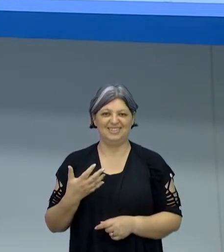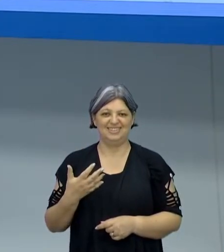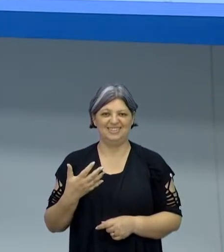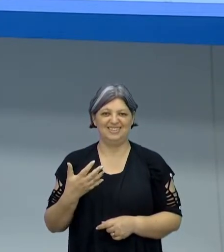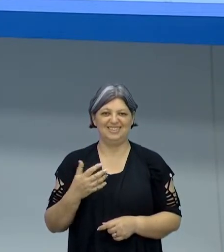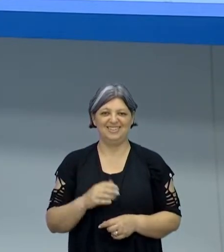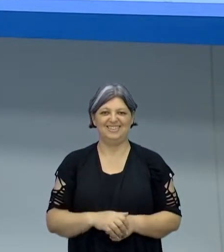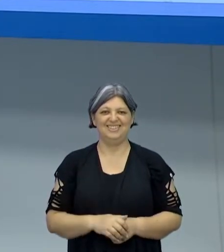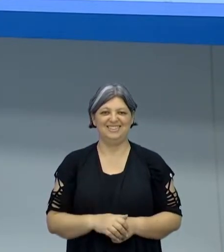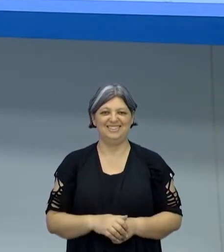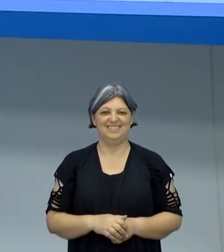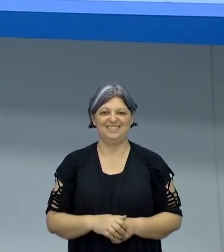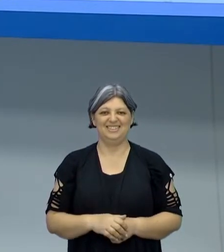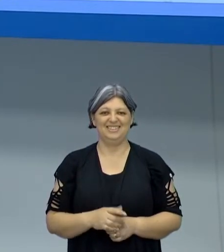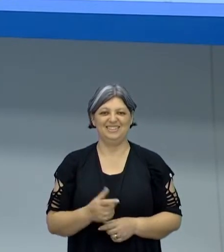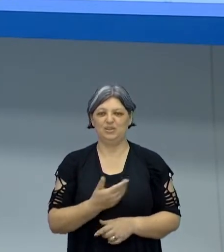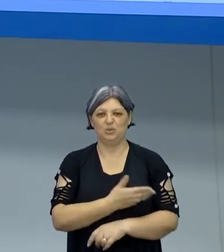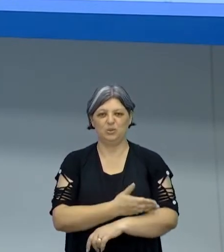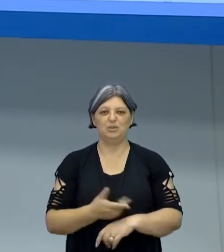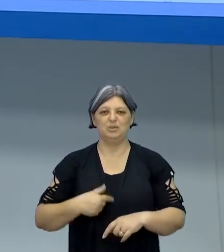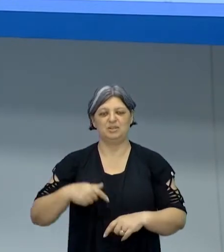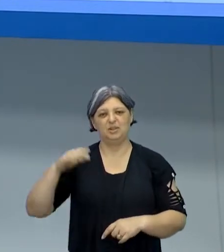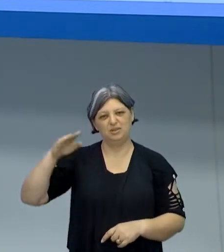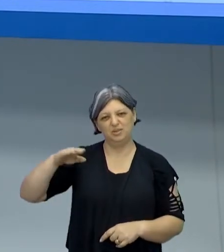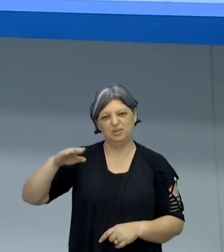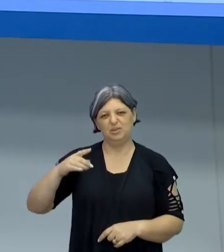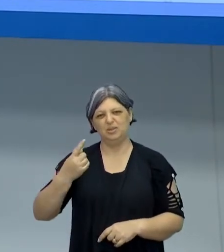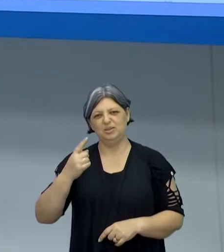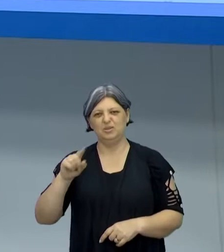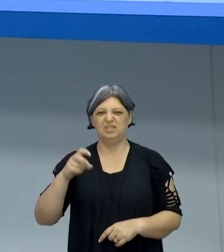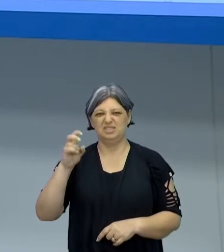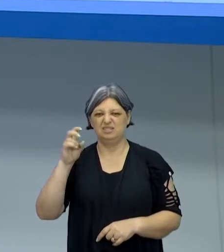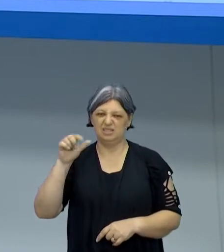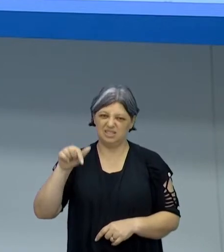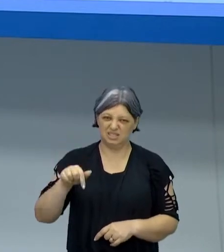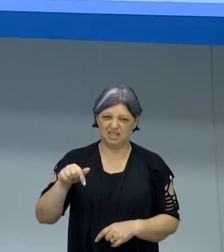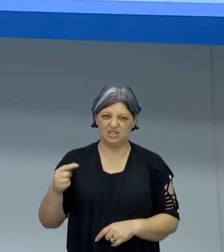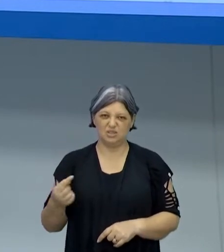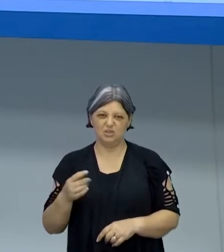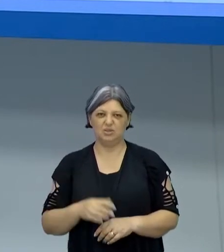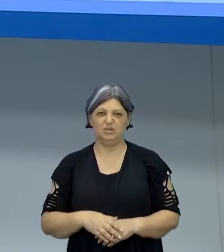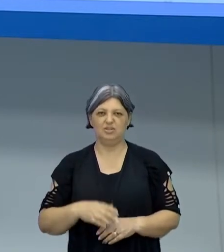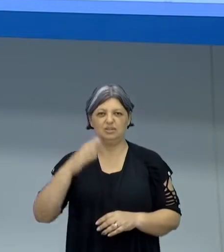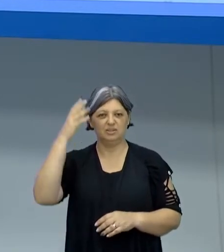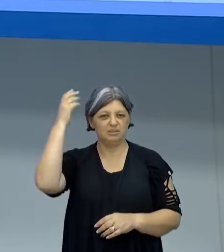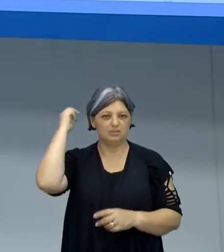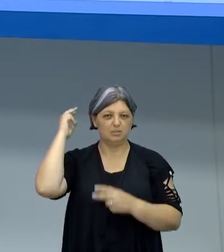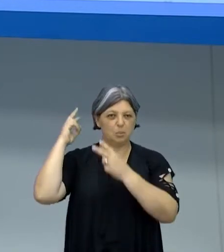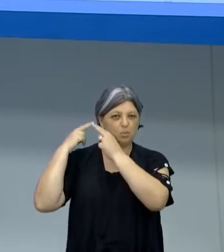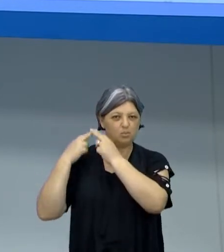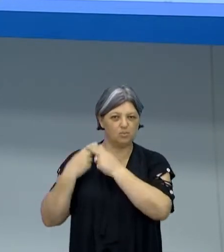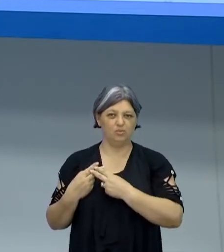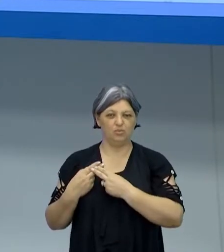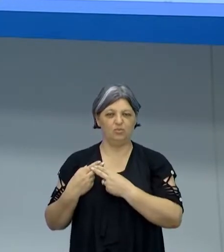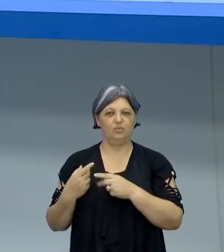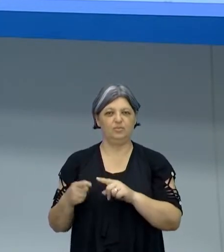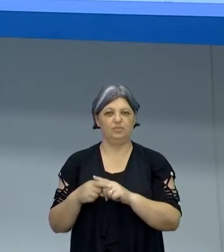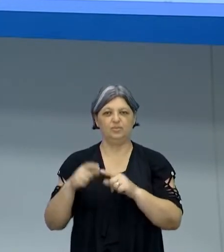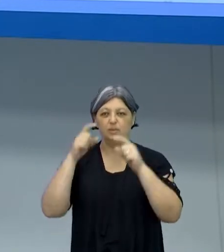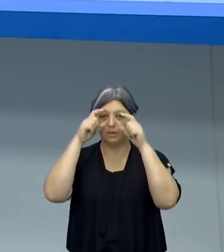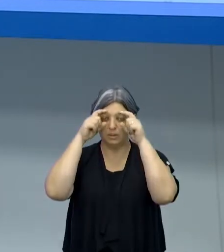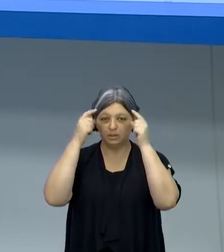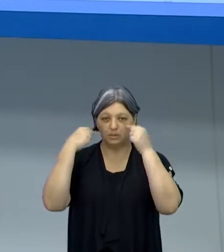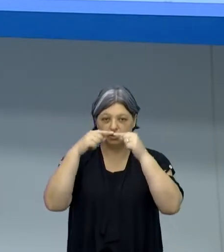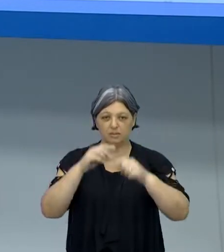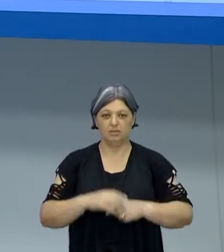descrição, né? Isso. Eu não tenho muito hábito, mas eu sou baixinha, 1,57 m. Hoje eu tô com o cabelo com uma trança, uso óculos, eles estão